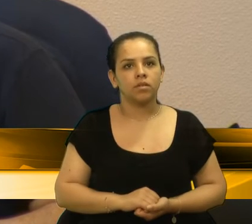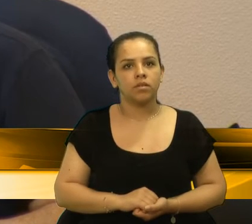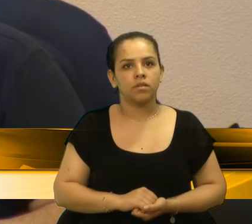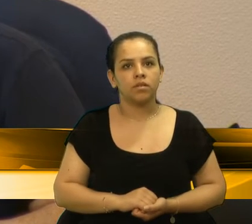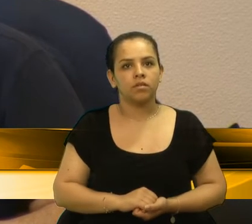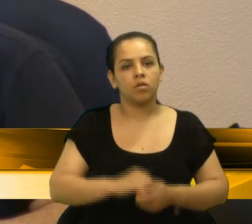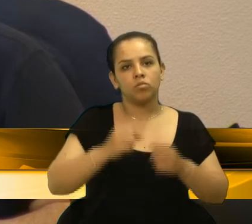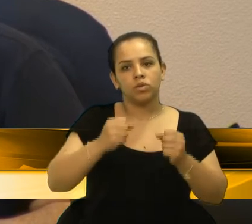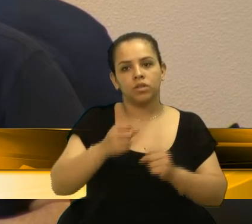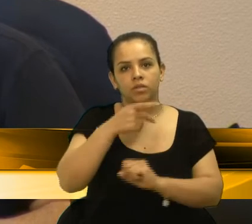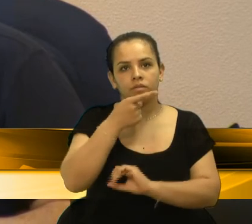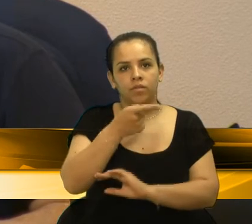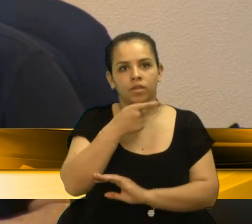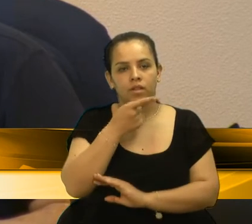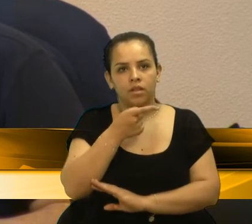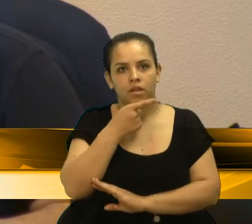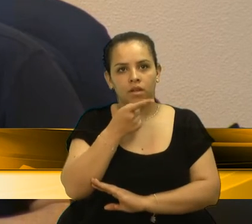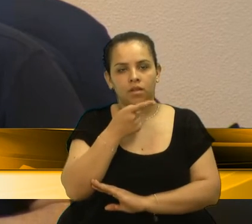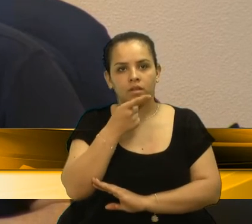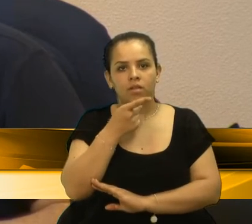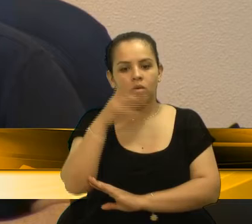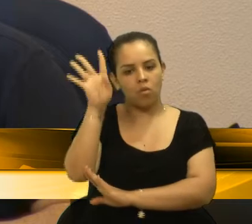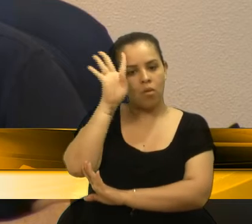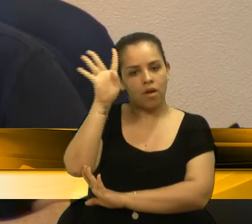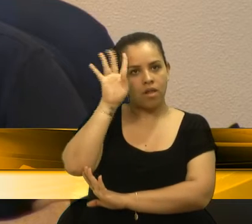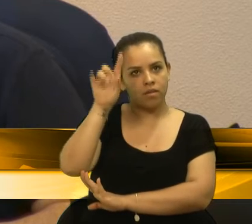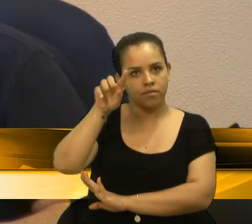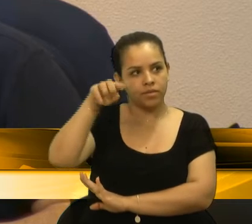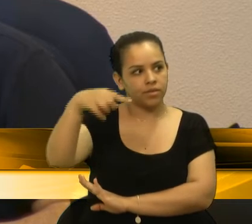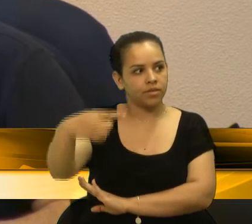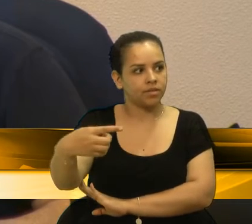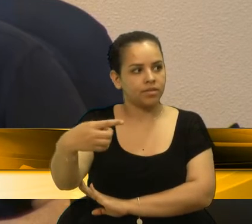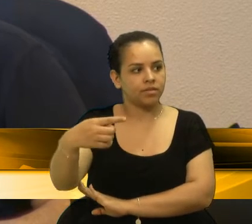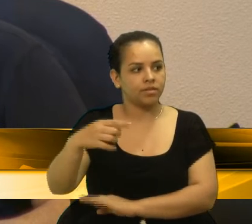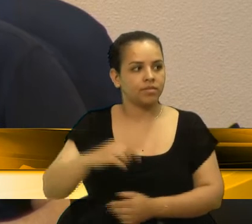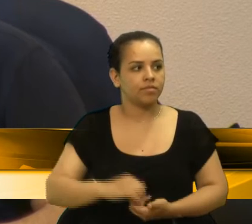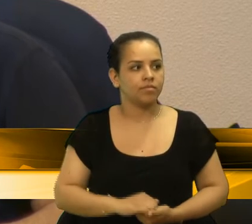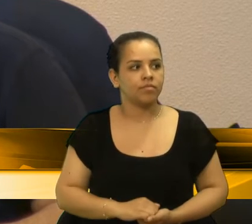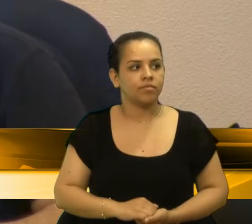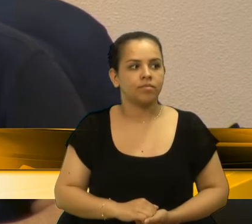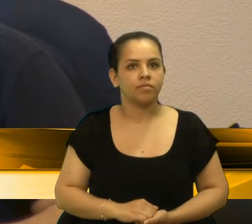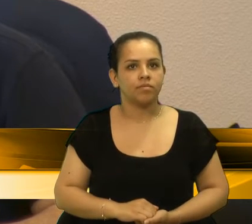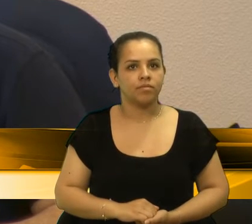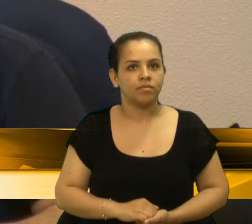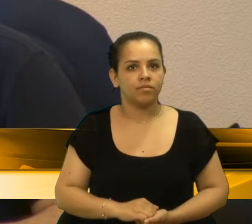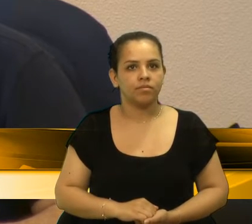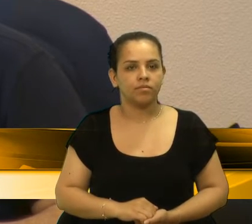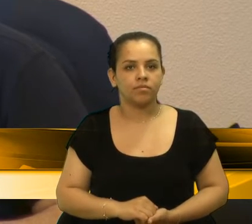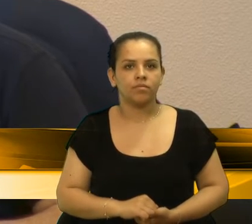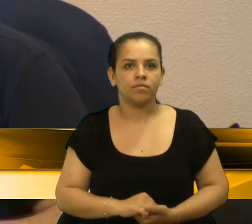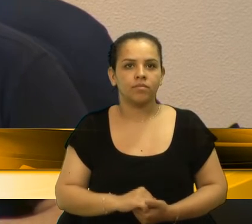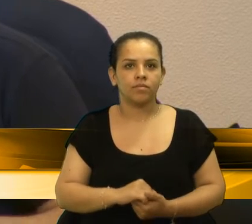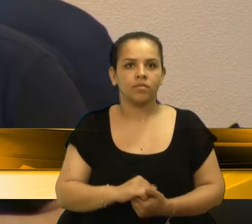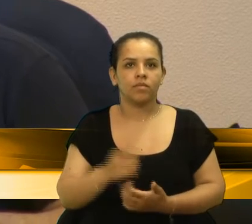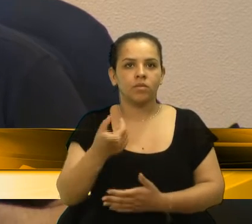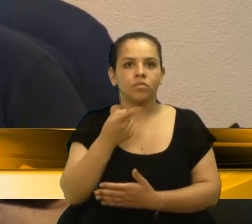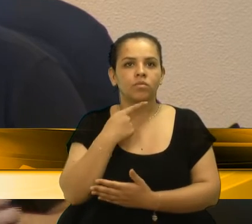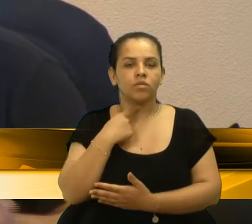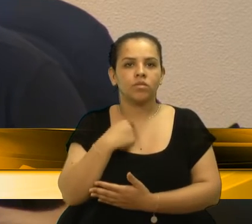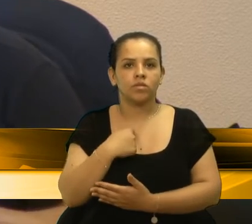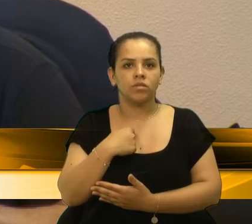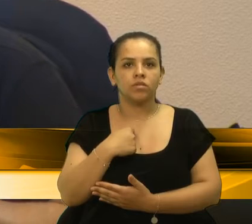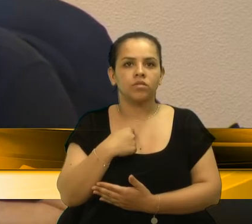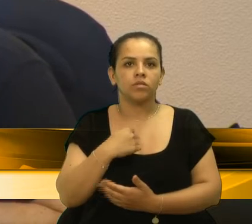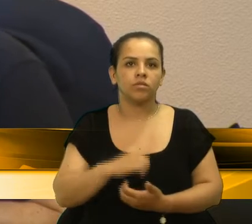só vamos poder dizer isso no final do dia 11, quarta-feira que vem. Aproveitando, estão todos convidados. Vereadora Paula, mais alguma coisa que o senhor gostaria de referir em relação a esse